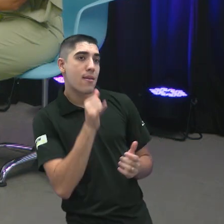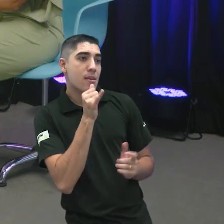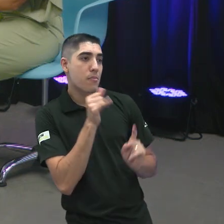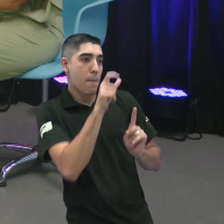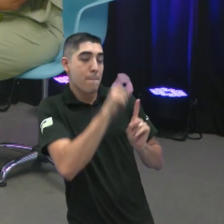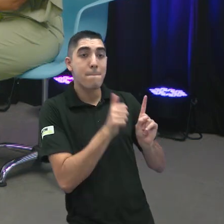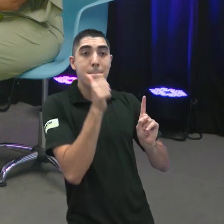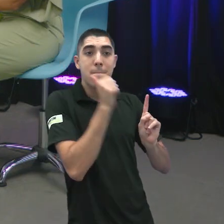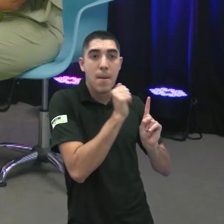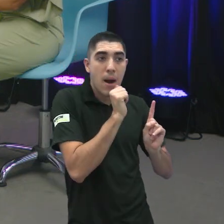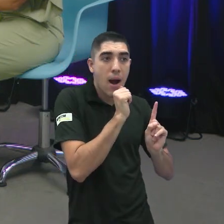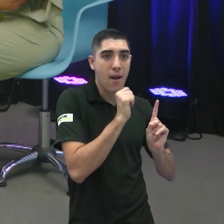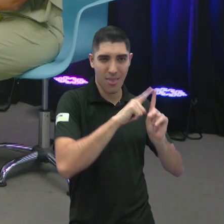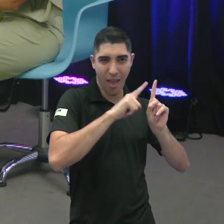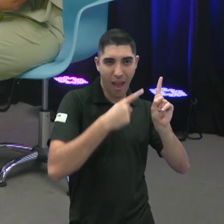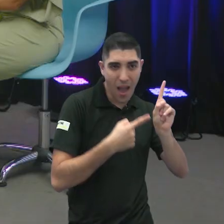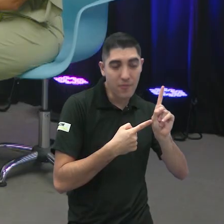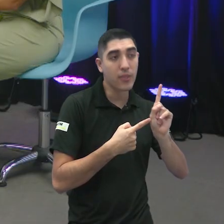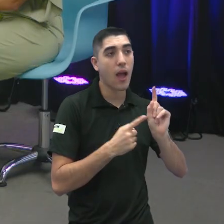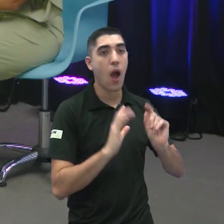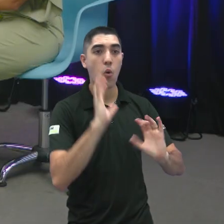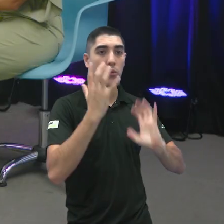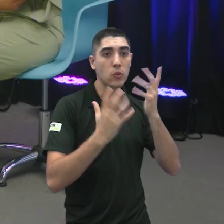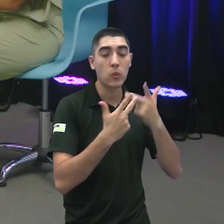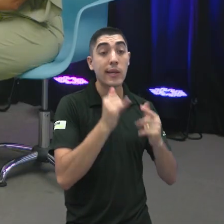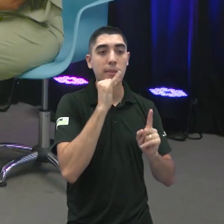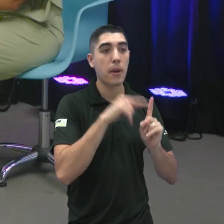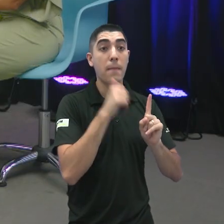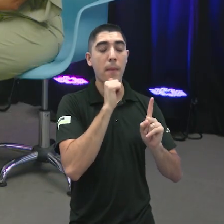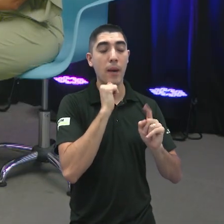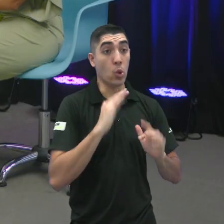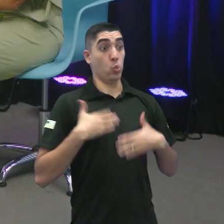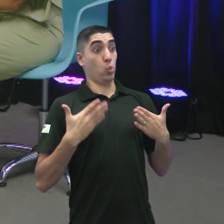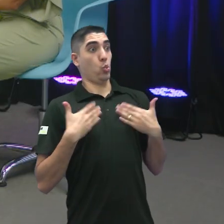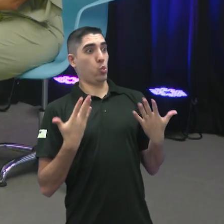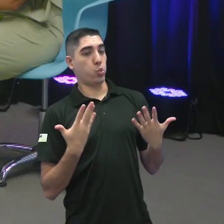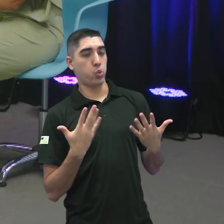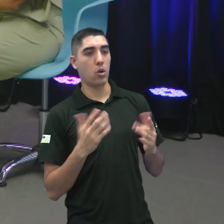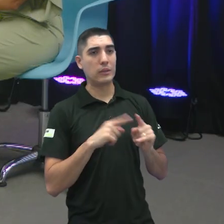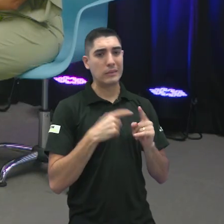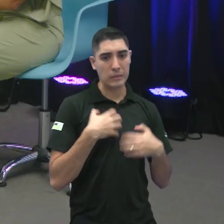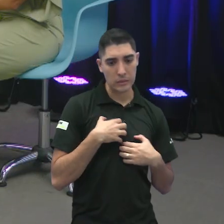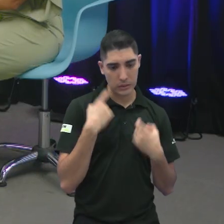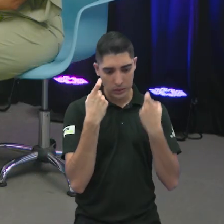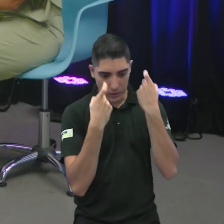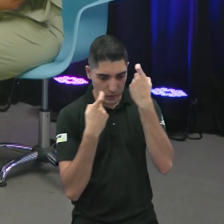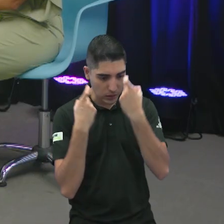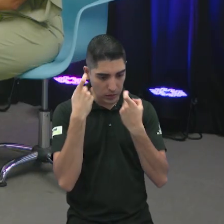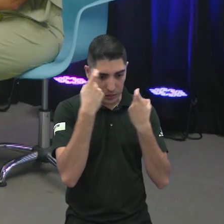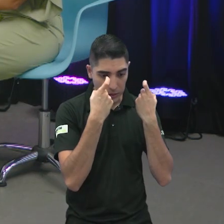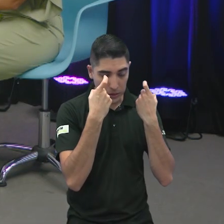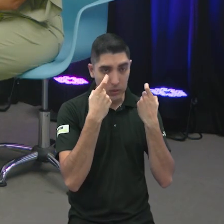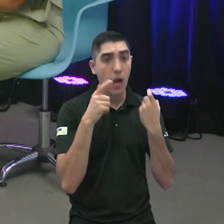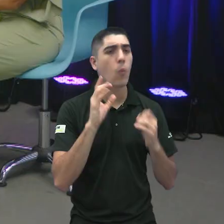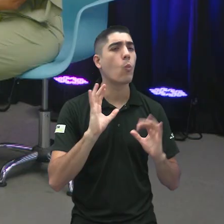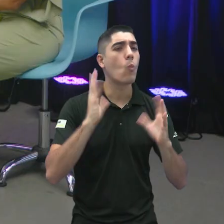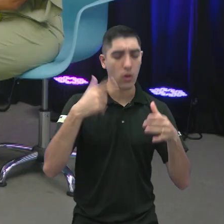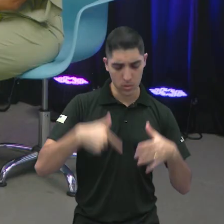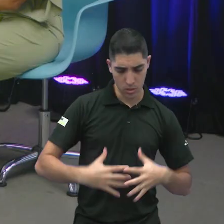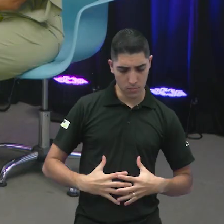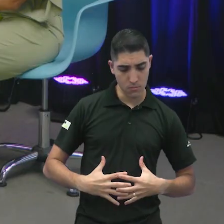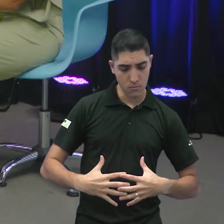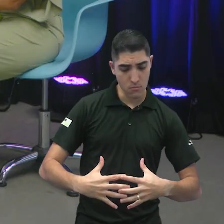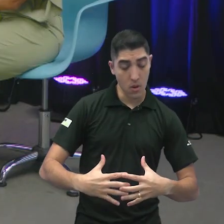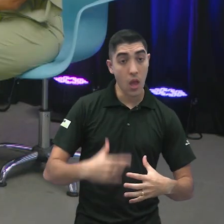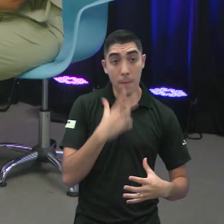mãe, que impactam o ambiente onde ele está. Exemplo, a mãe levou um susto, ela está preocupada. O que acontece com aquele útero? Aquele útero